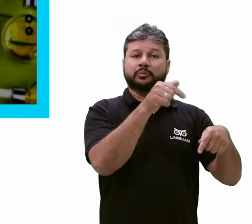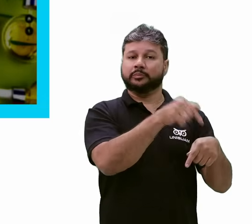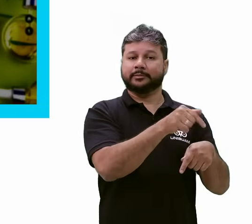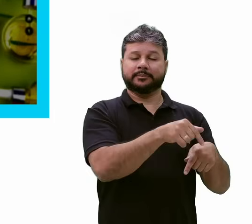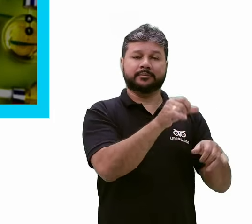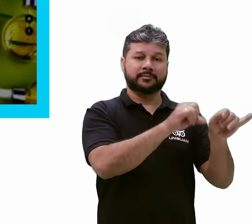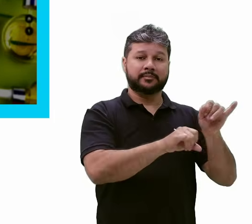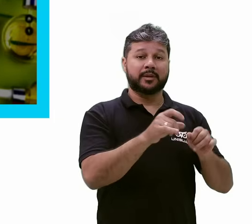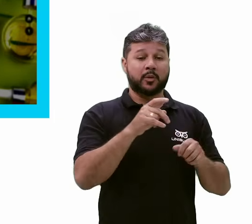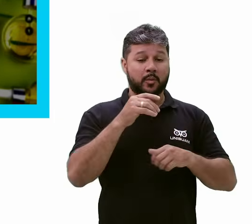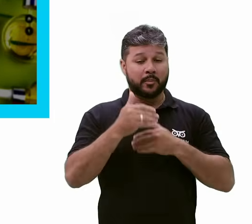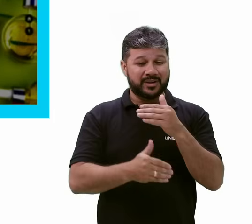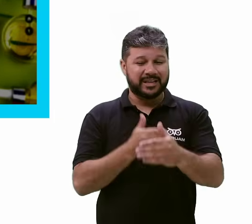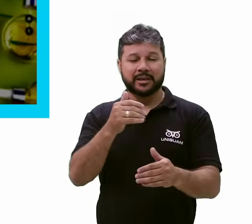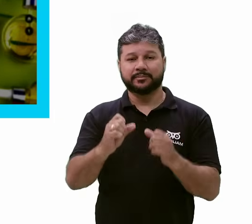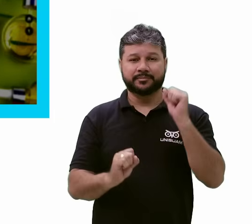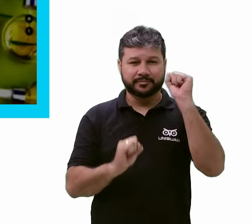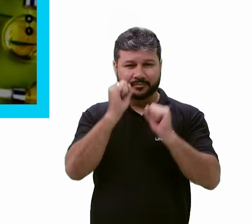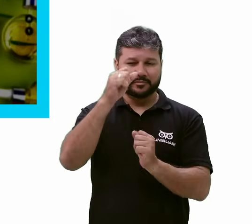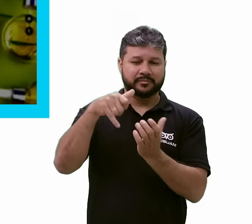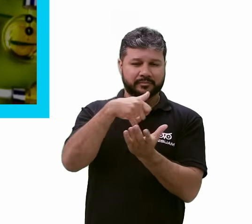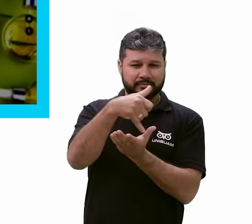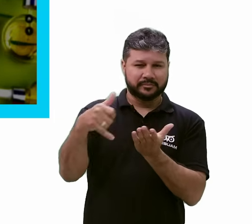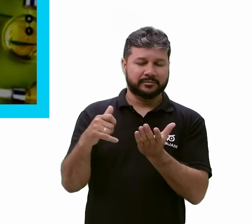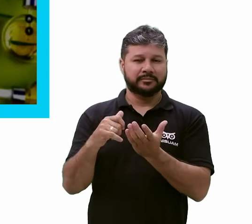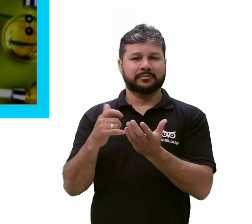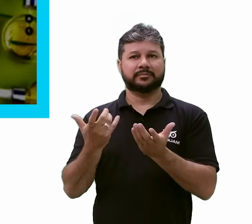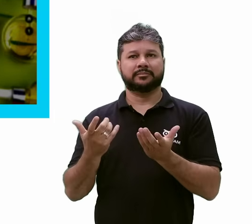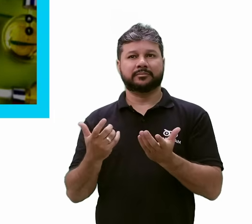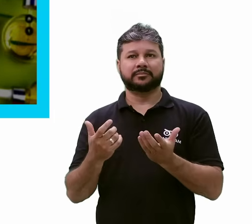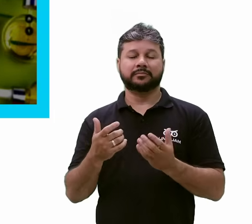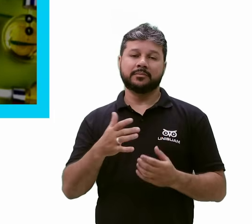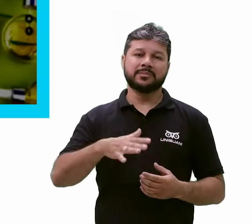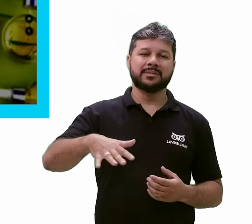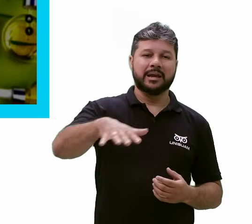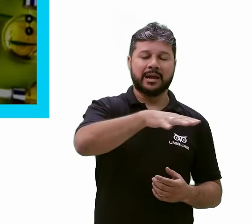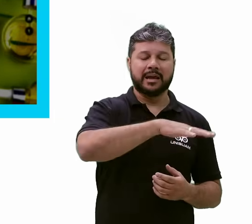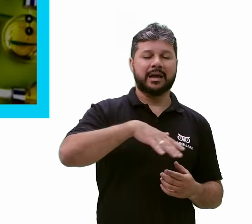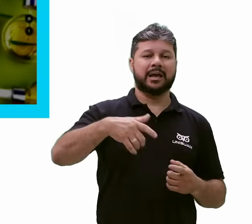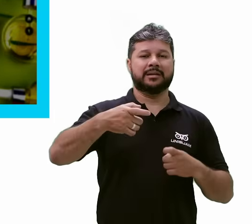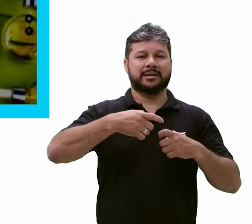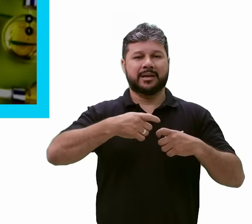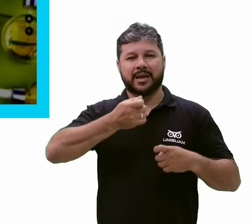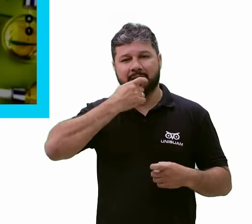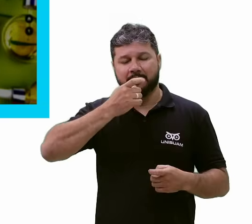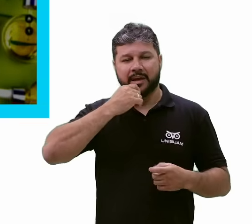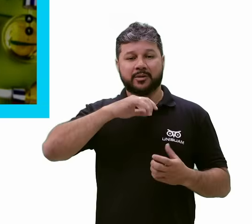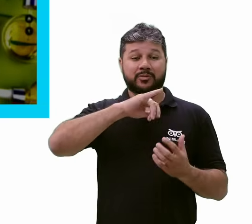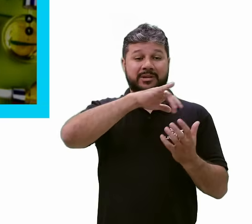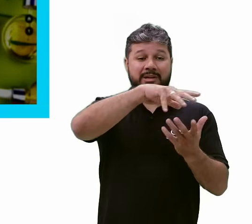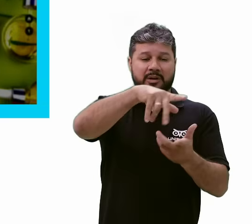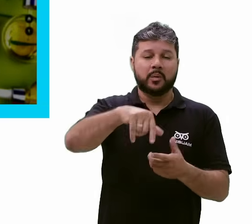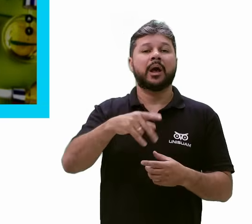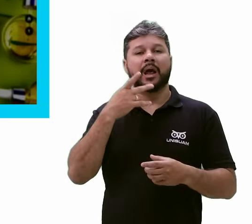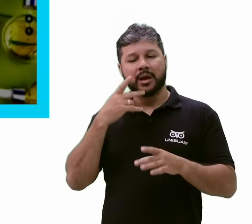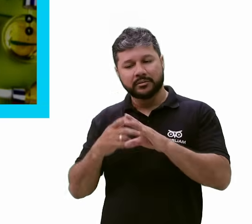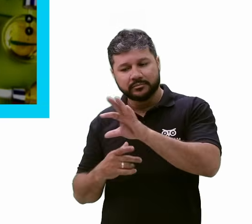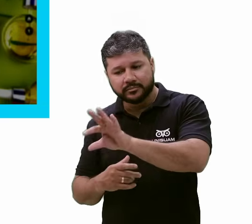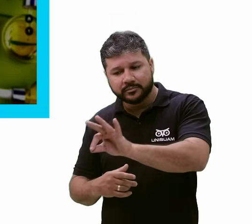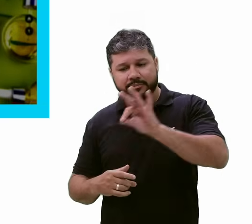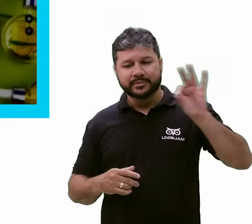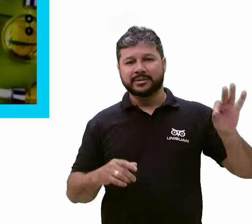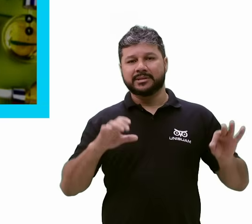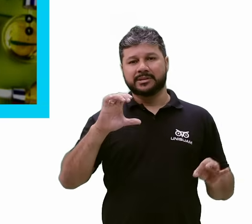Então, assim, no processo de industrialização desse óleo, pela indústria farmacêutica internacional,